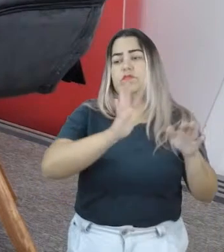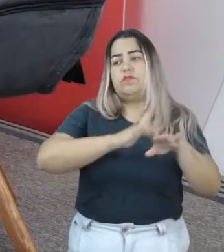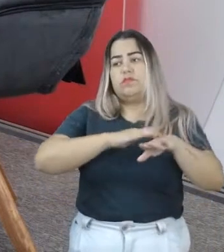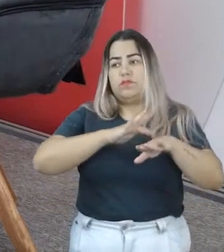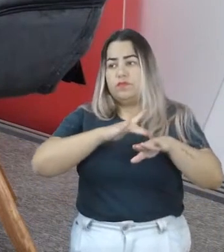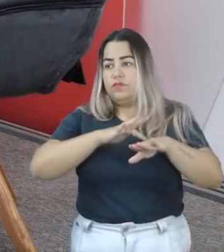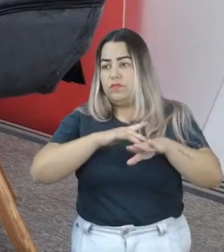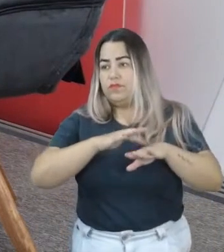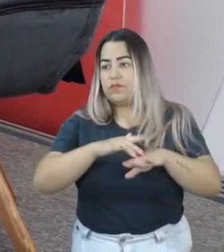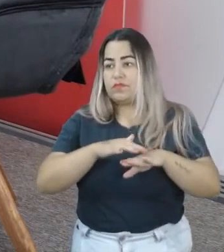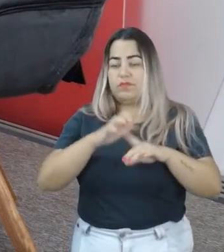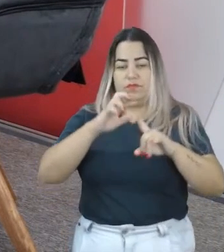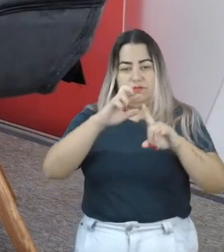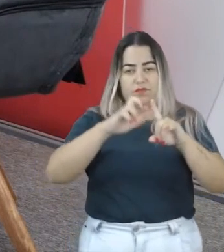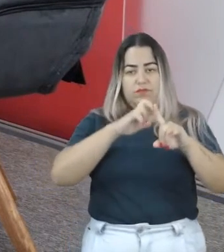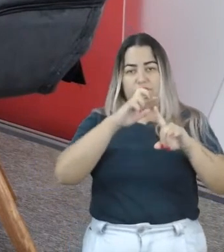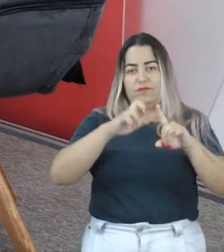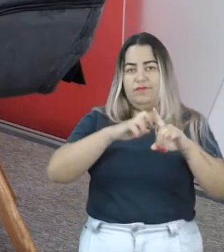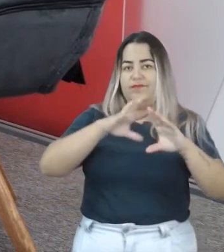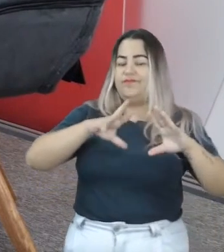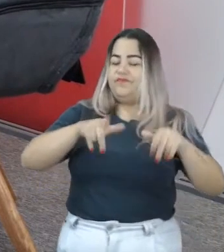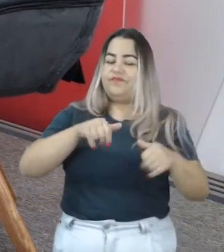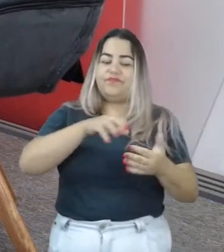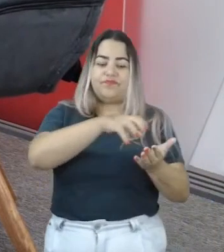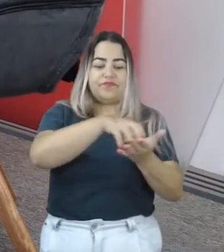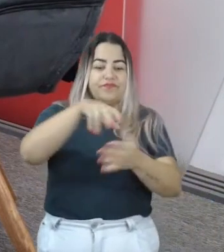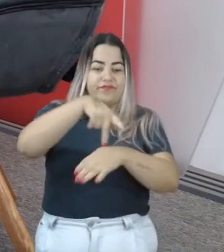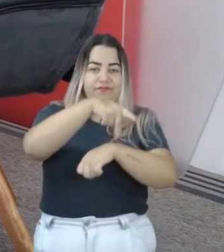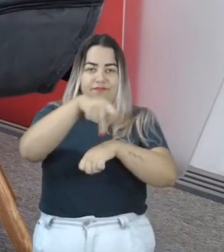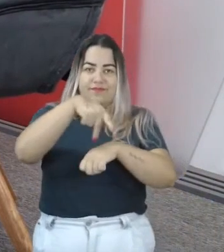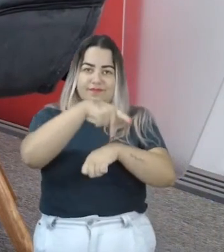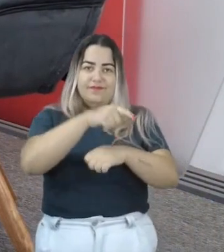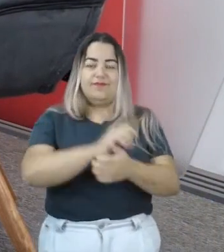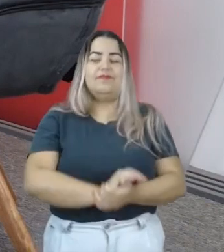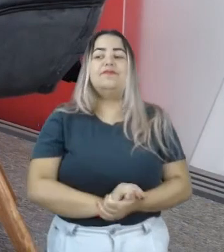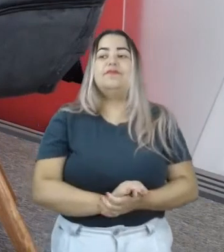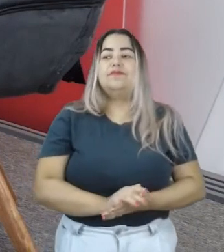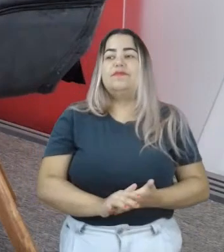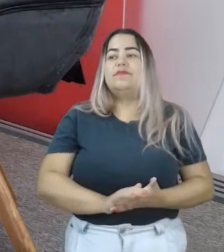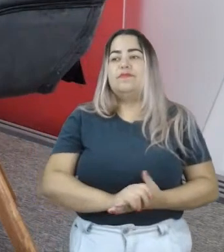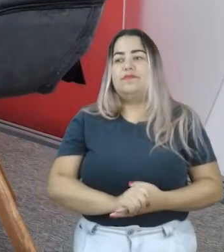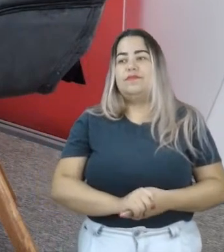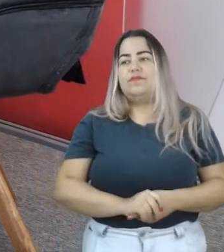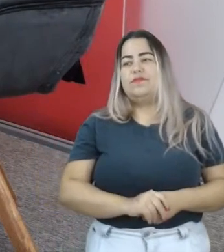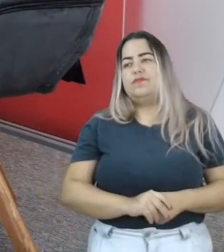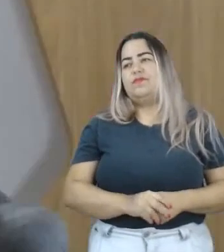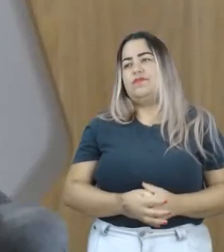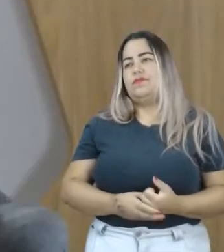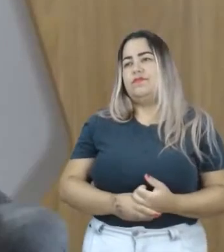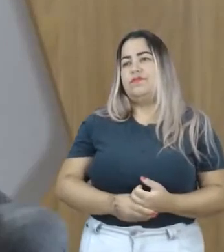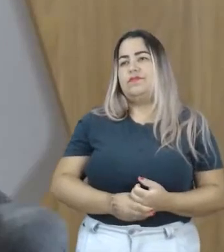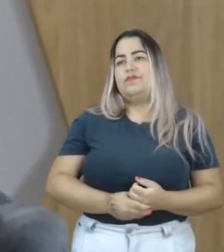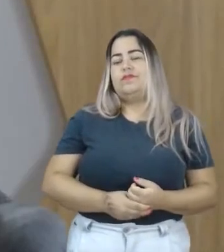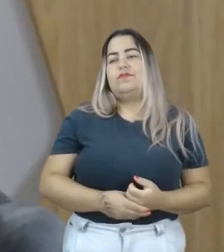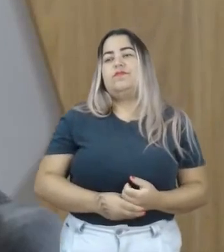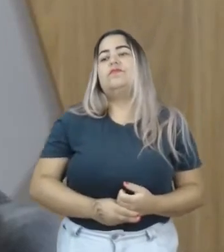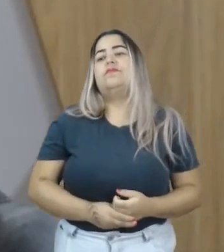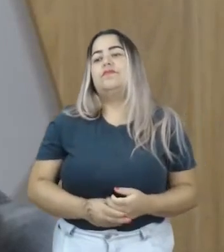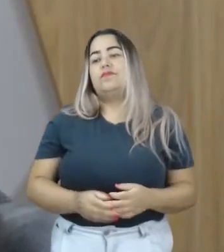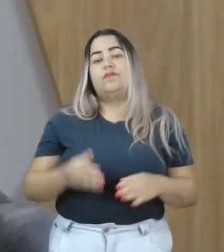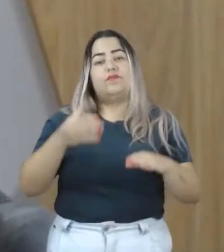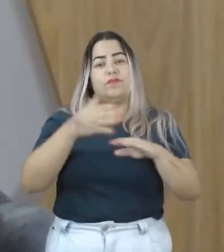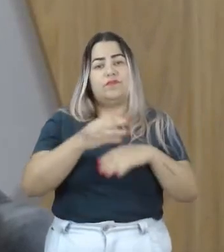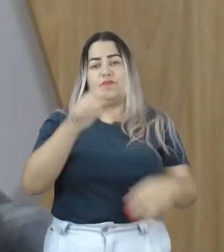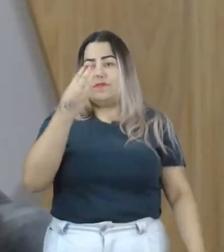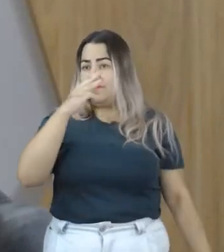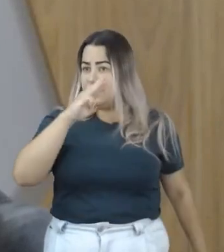cobertura na atenção básica em todo o país. Agora, já Recentemente estão entrando mais de